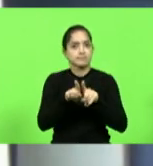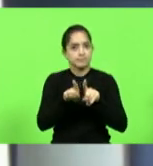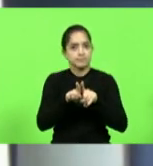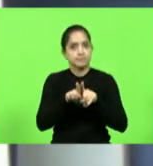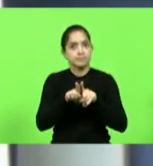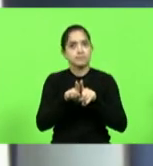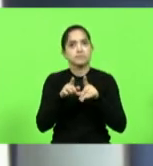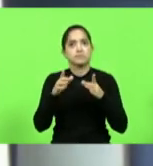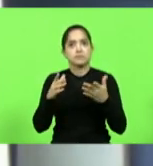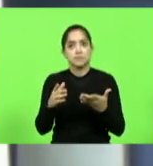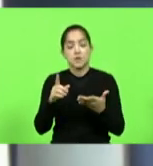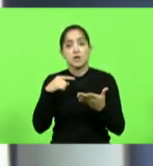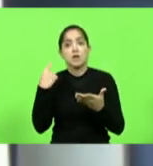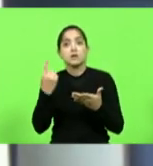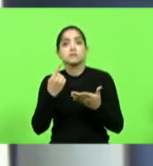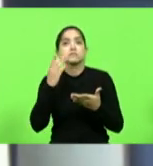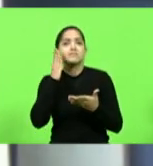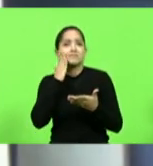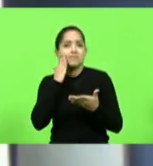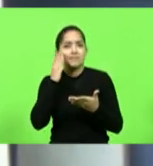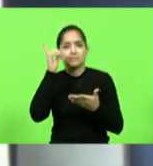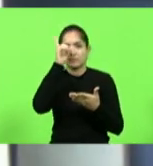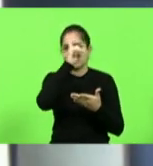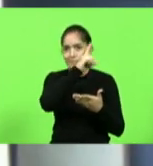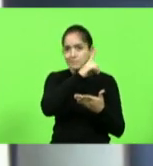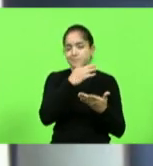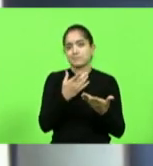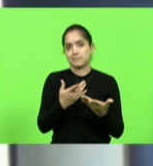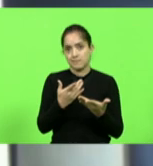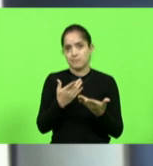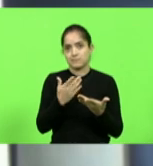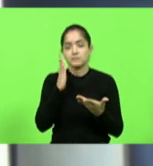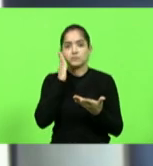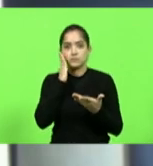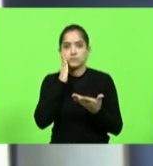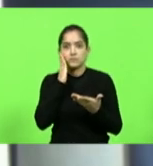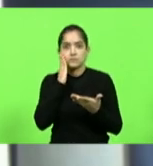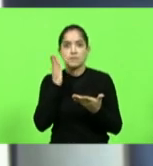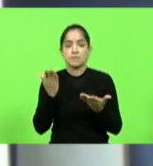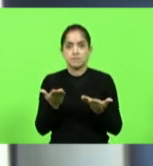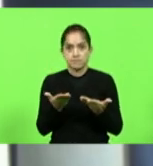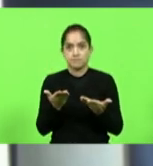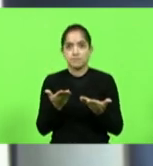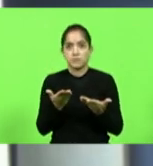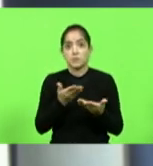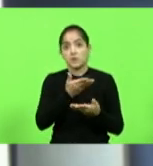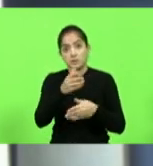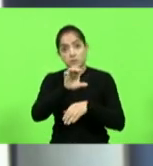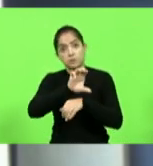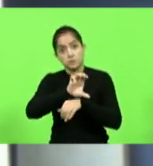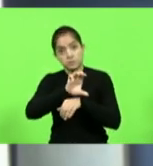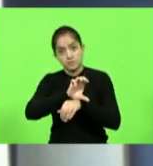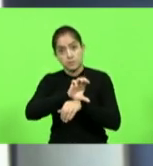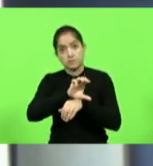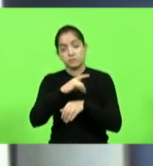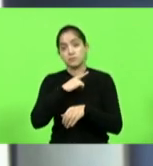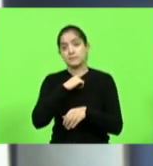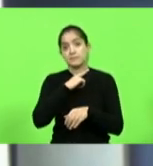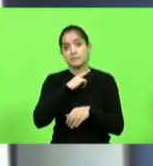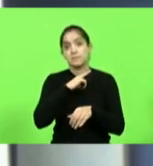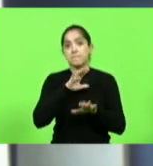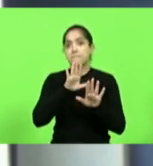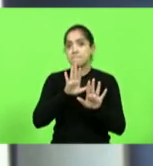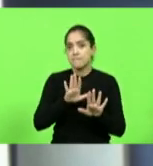nós sabemos a dificuldade, temos entendimento da dificuldade de implementação que o Estado passa. Agora, nós